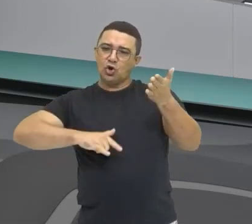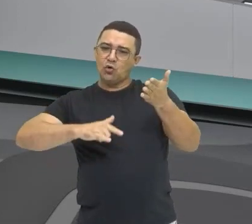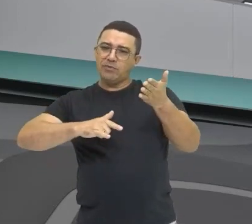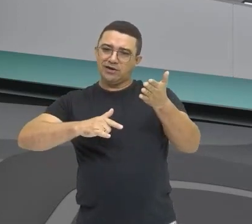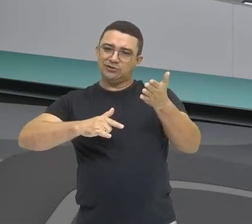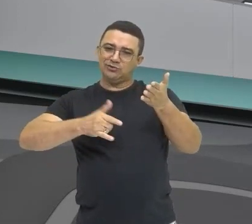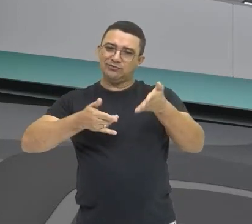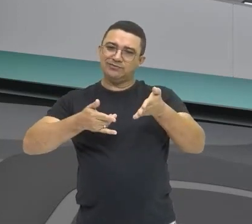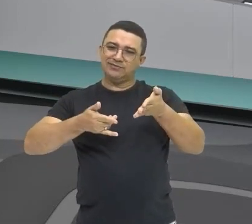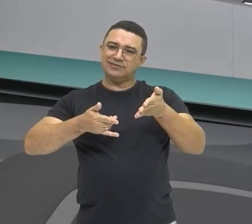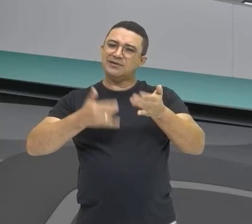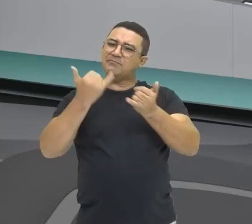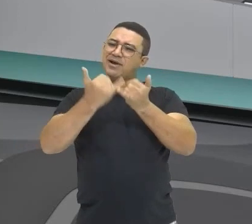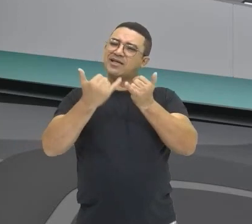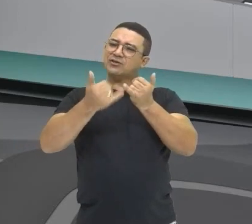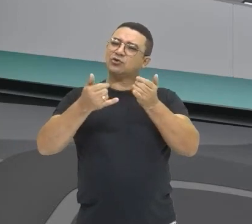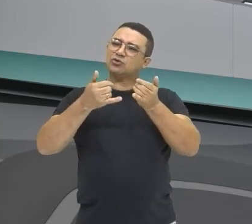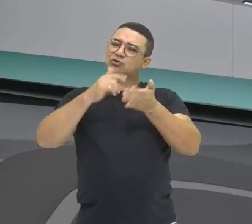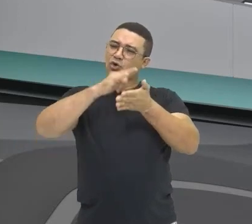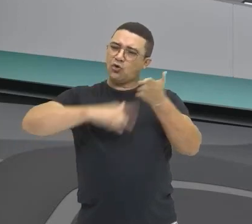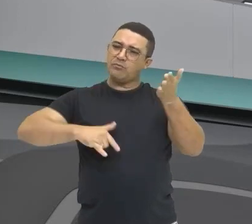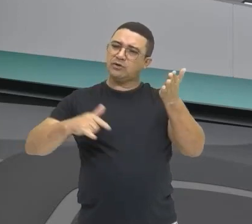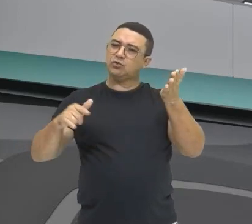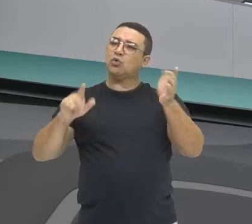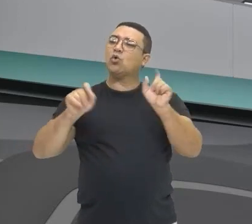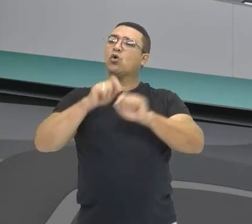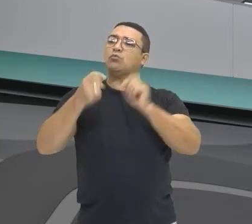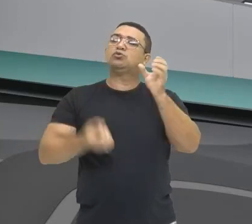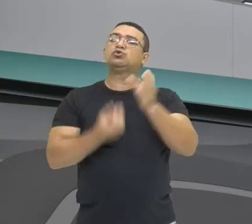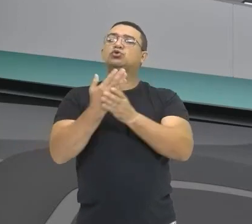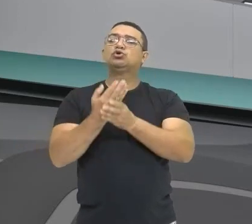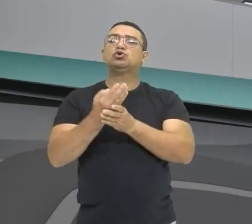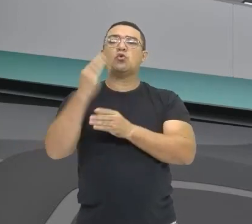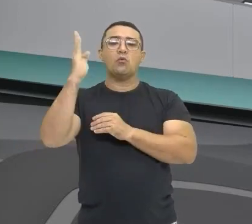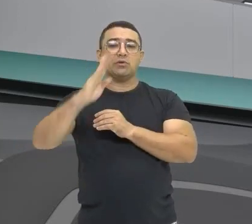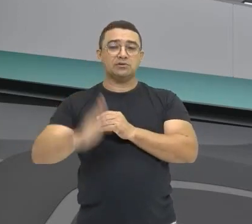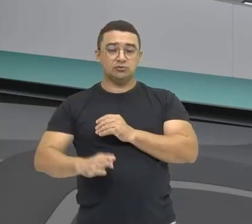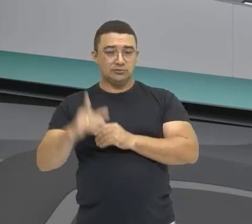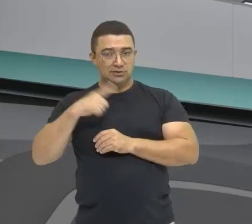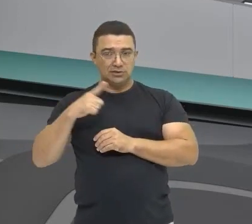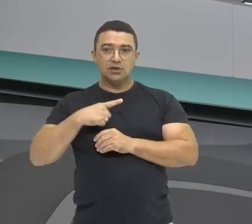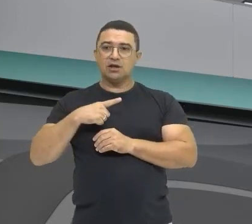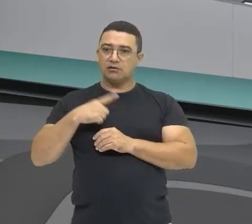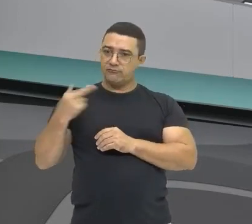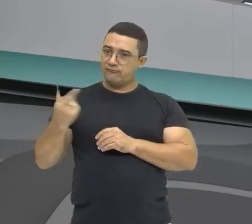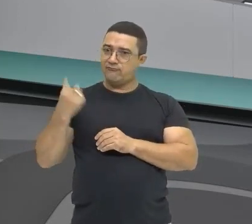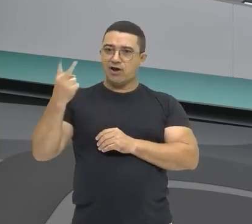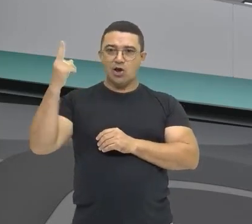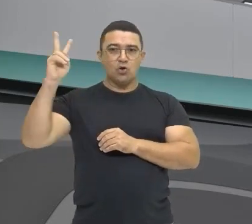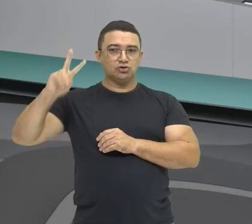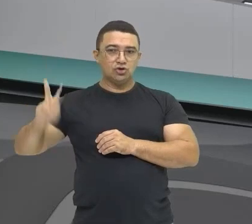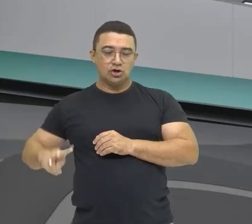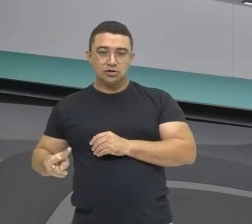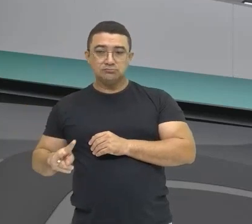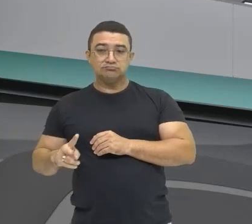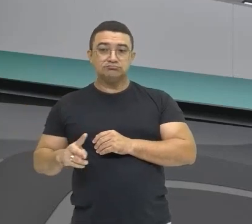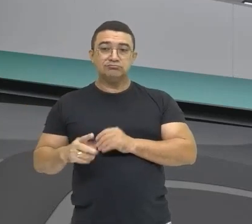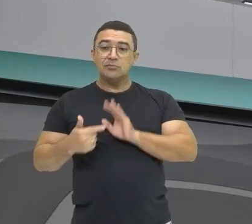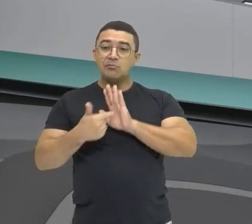das terras brasileiras, do novo território, ele tem esse valor histórico, né, de registrar as